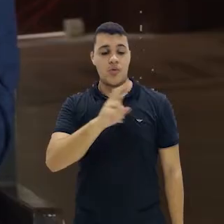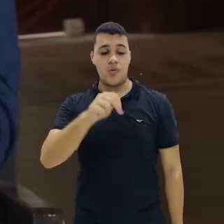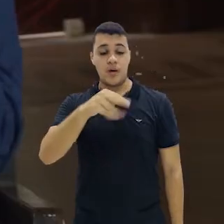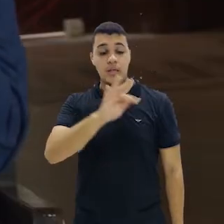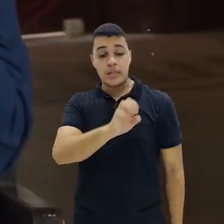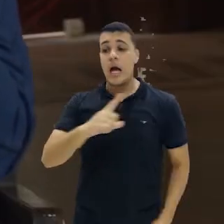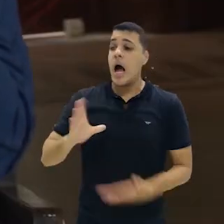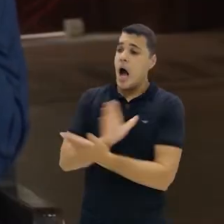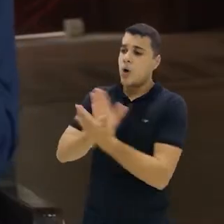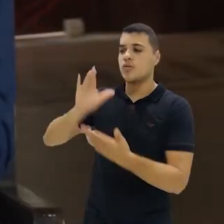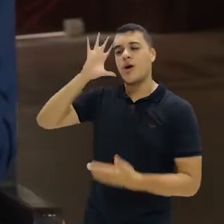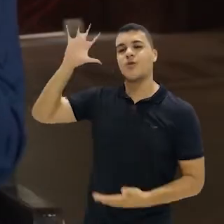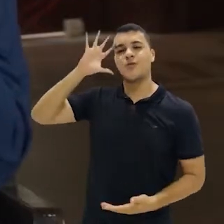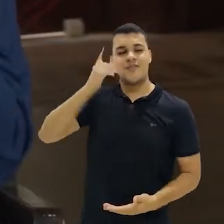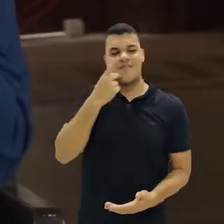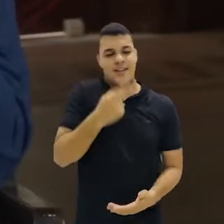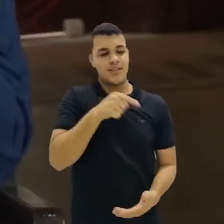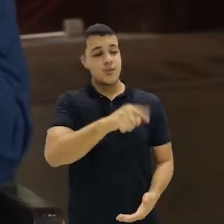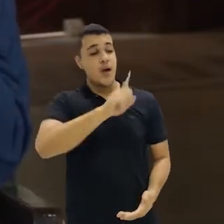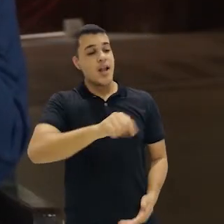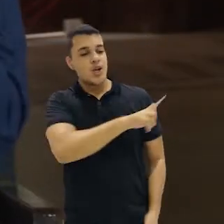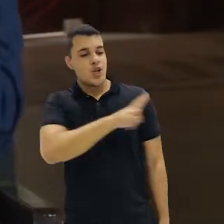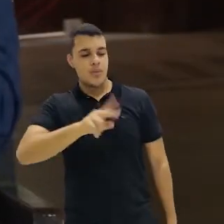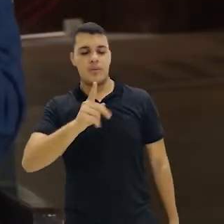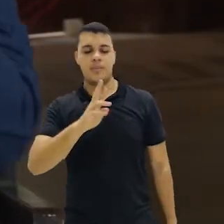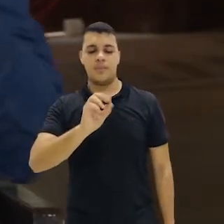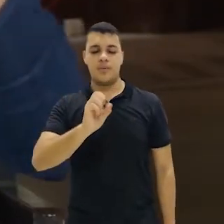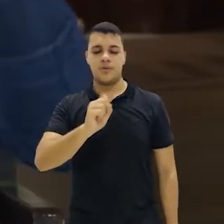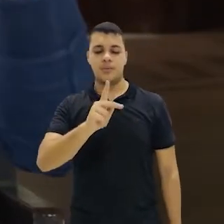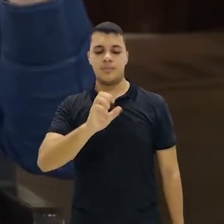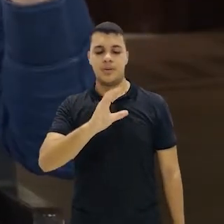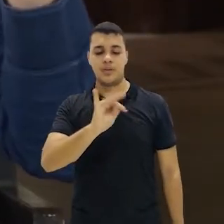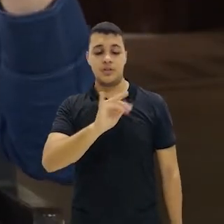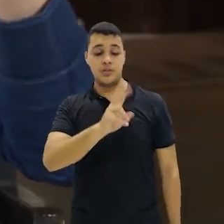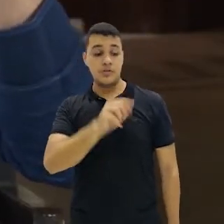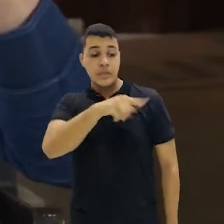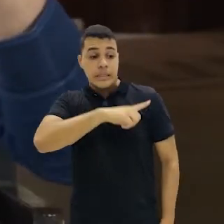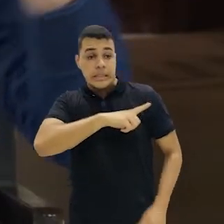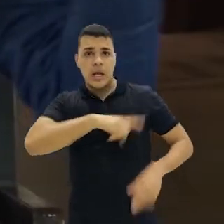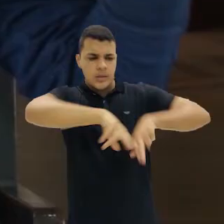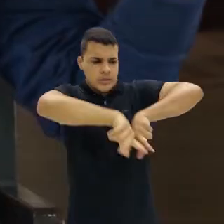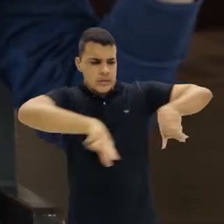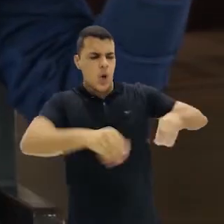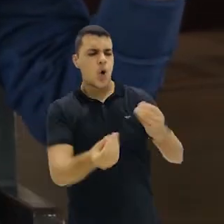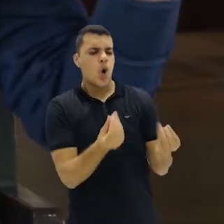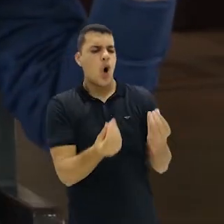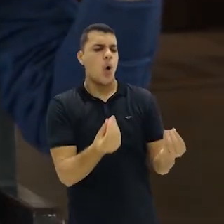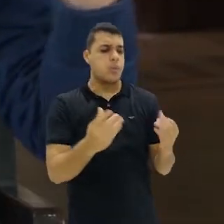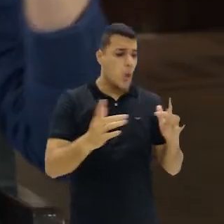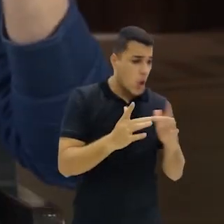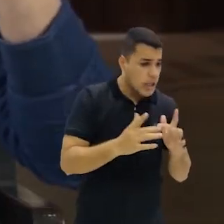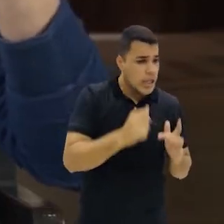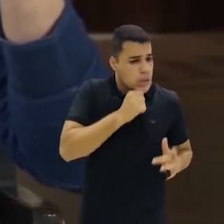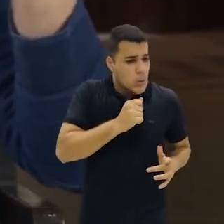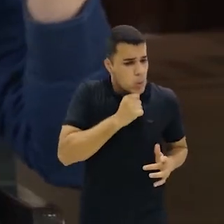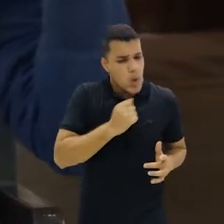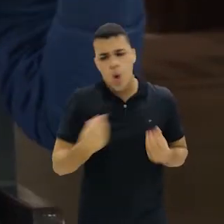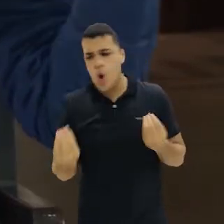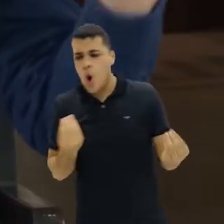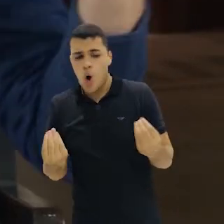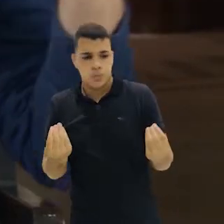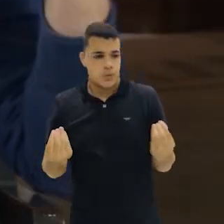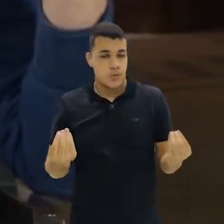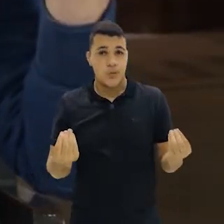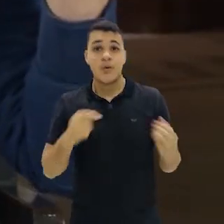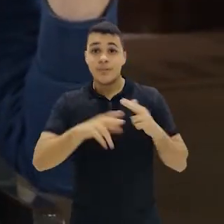essa mensuração da exposição e da não exposição, ela é baseada em dados passados. Então, por exemplo, eu